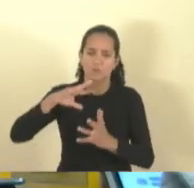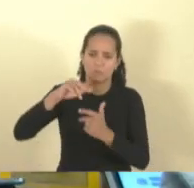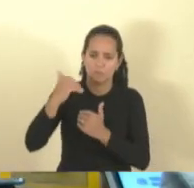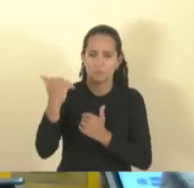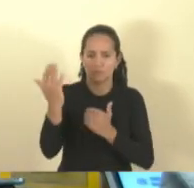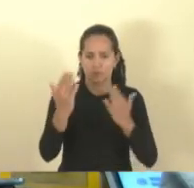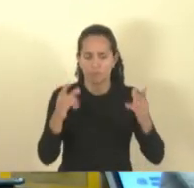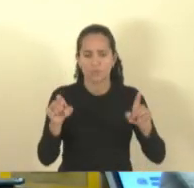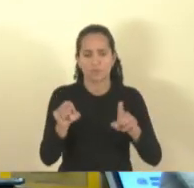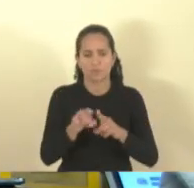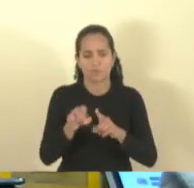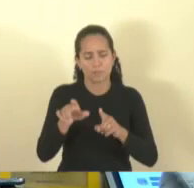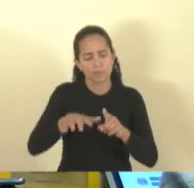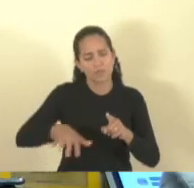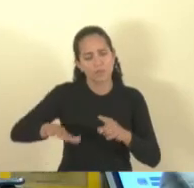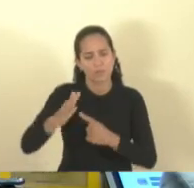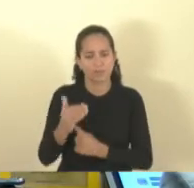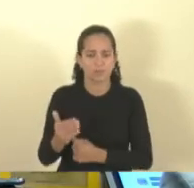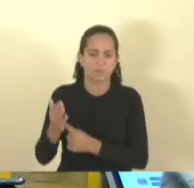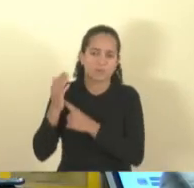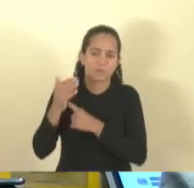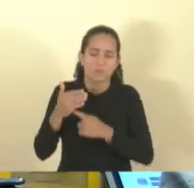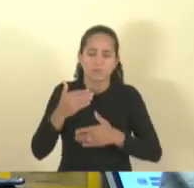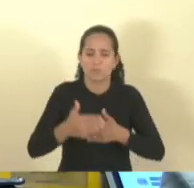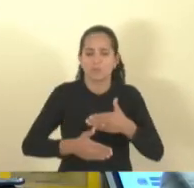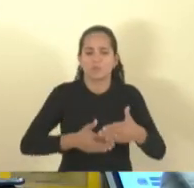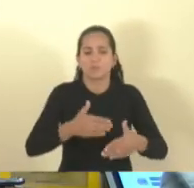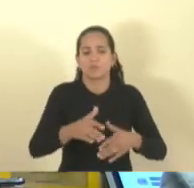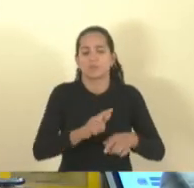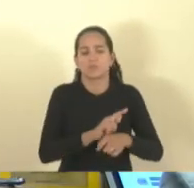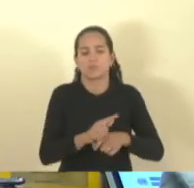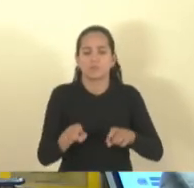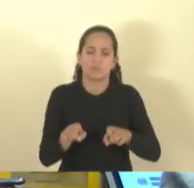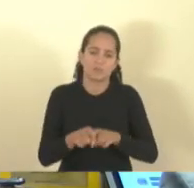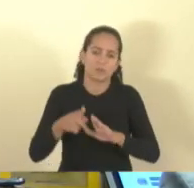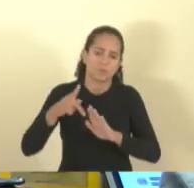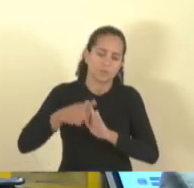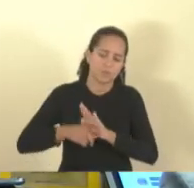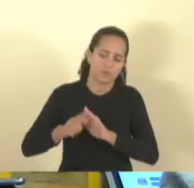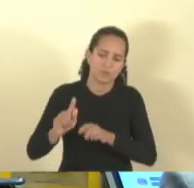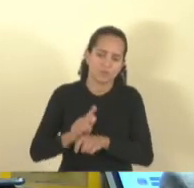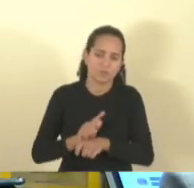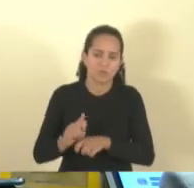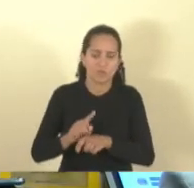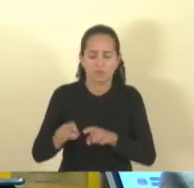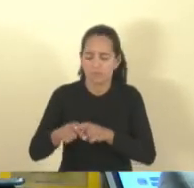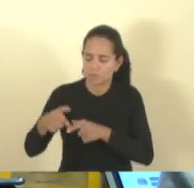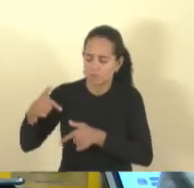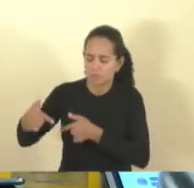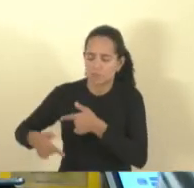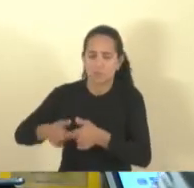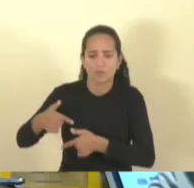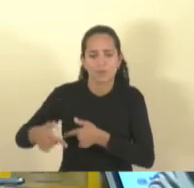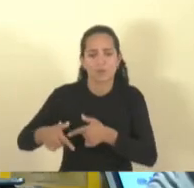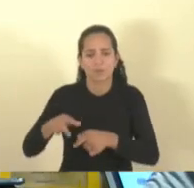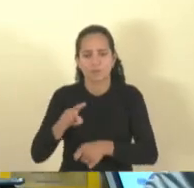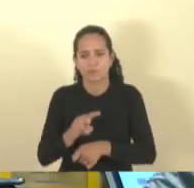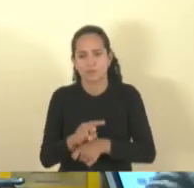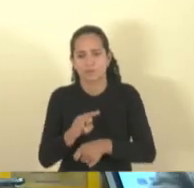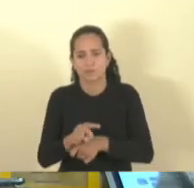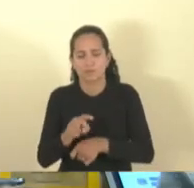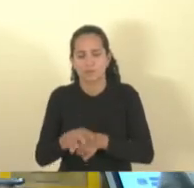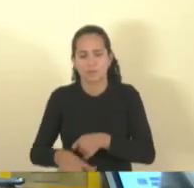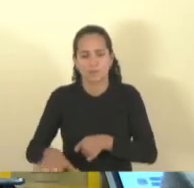de tecnologia, gestão de processos, gestão de projetos, gestão de serviços e auditoria em sistemas